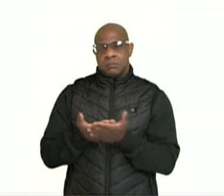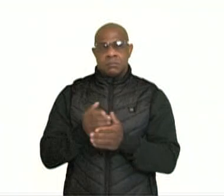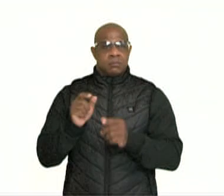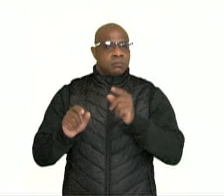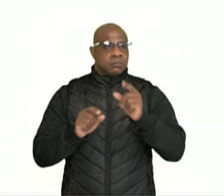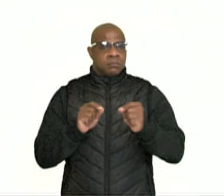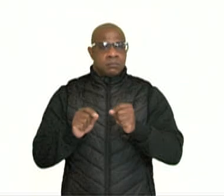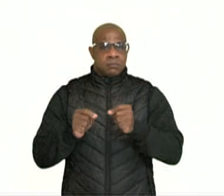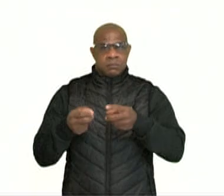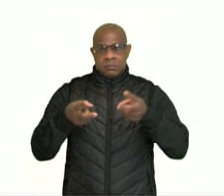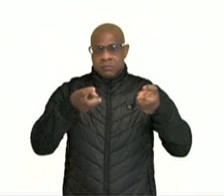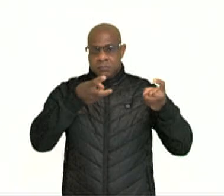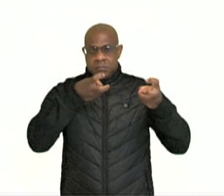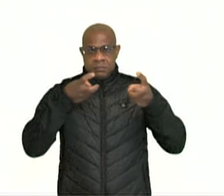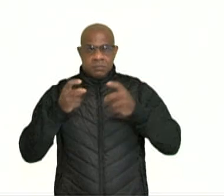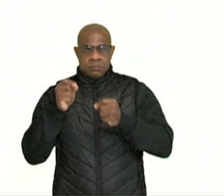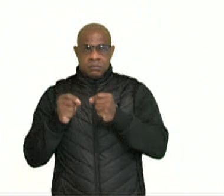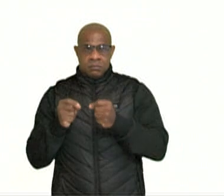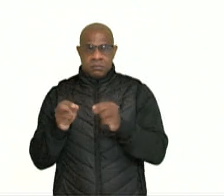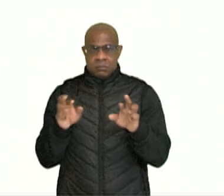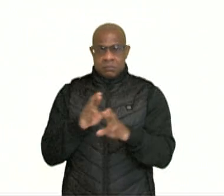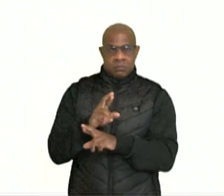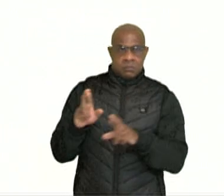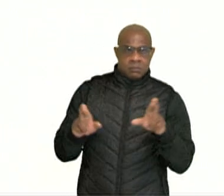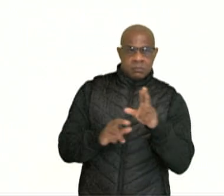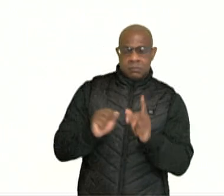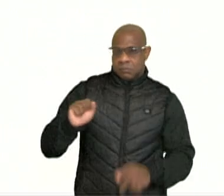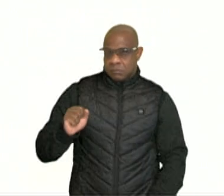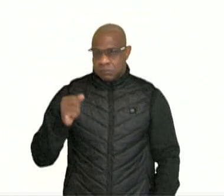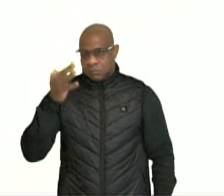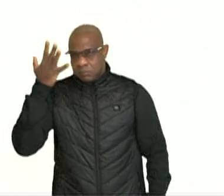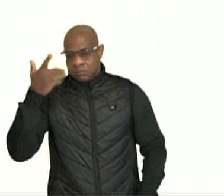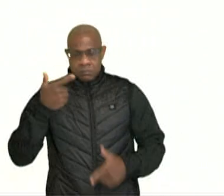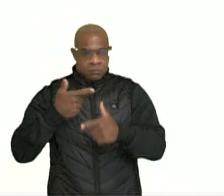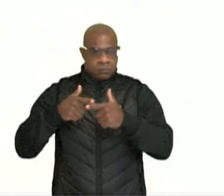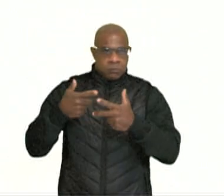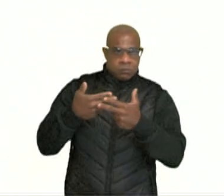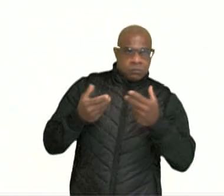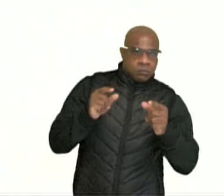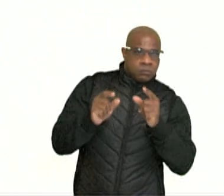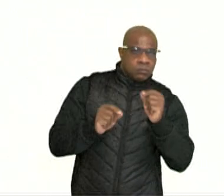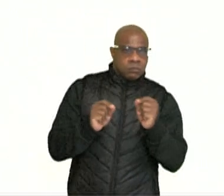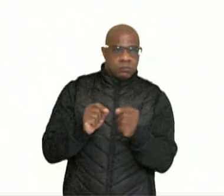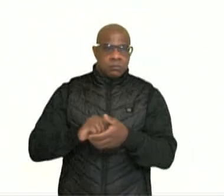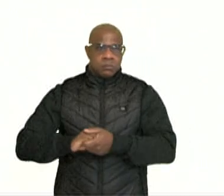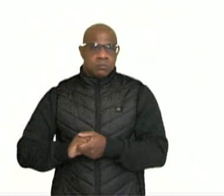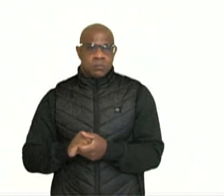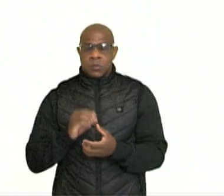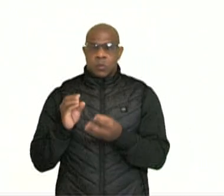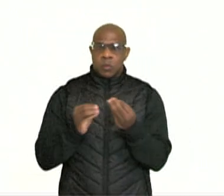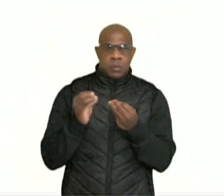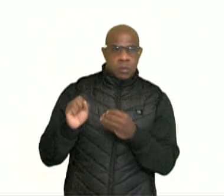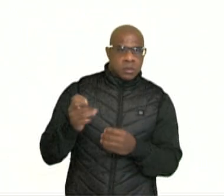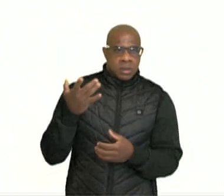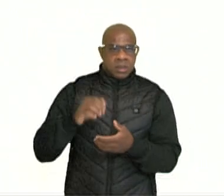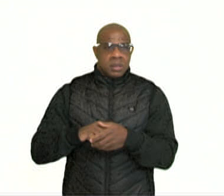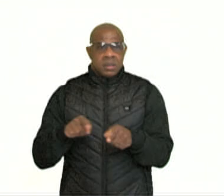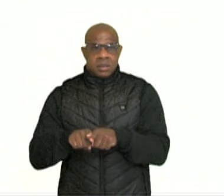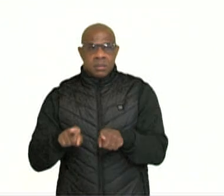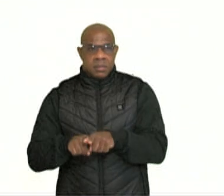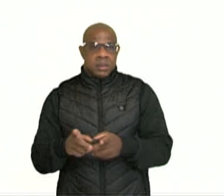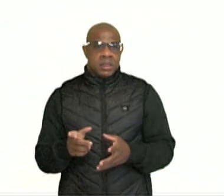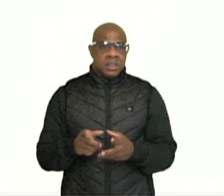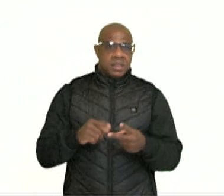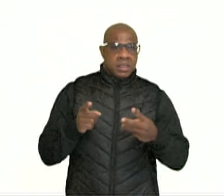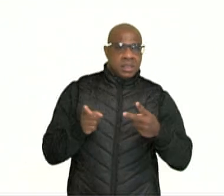reconhecer relações de causa e consequência, refletir sobre as orações subordinadas adverbiais causais e